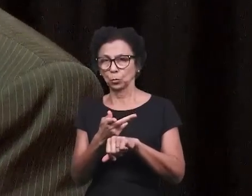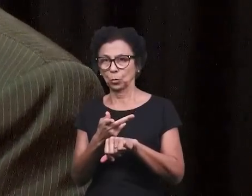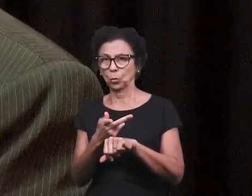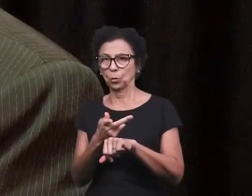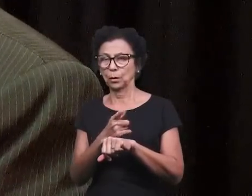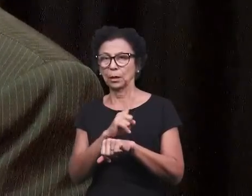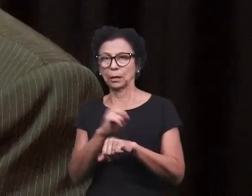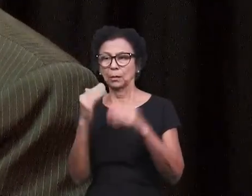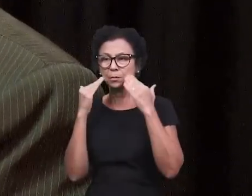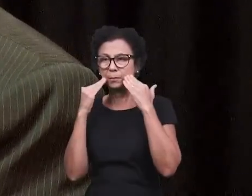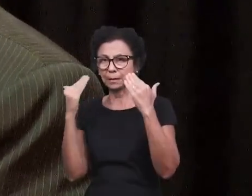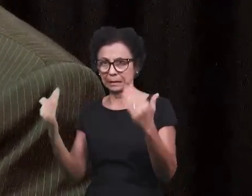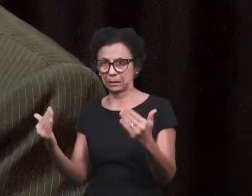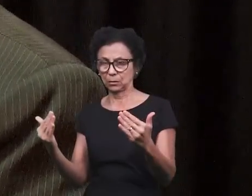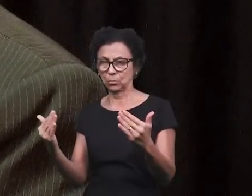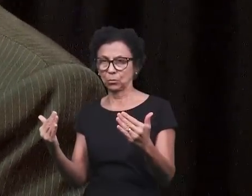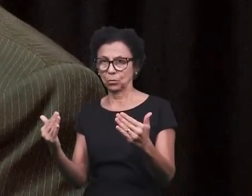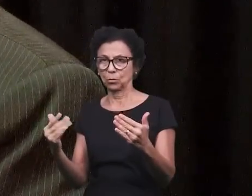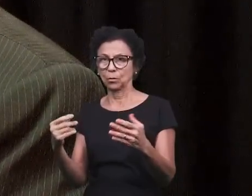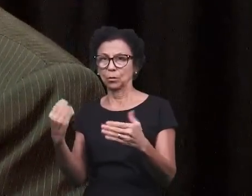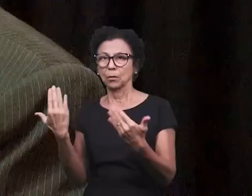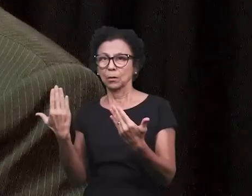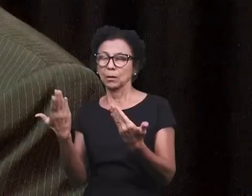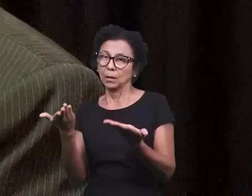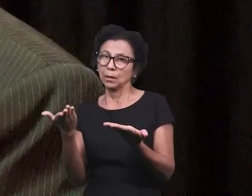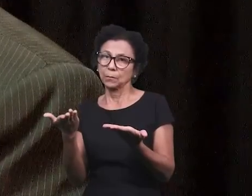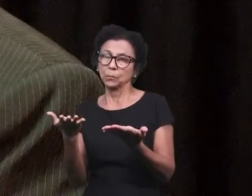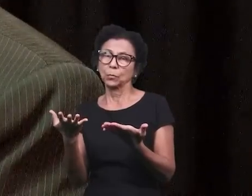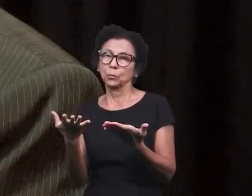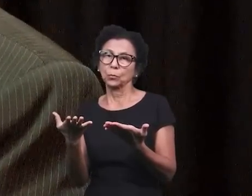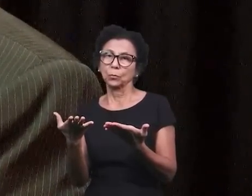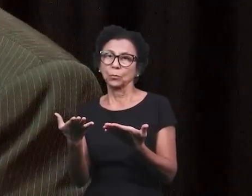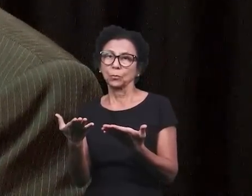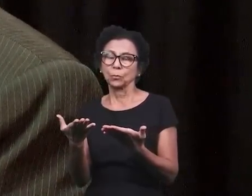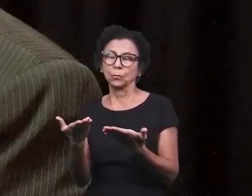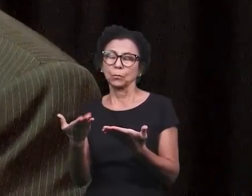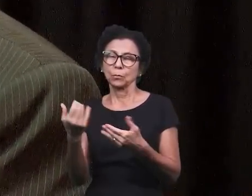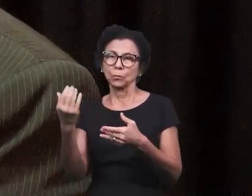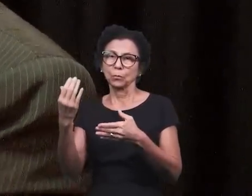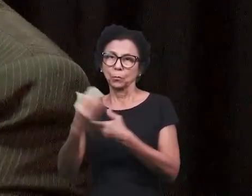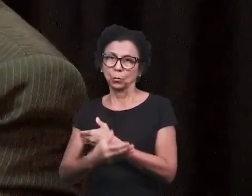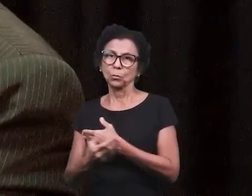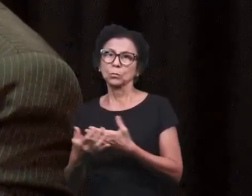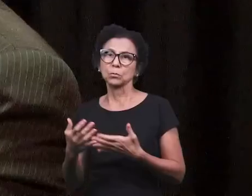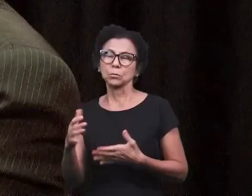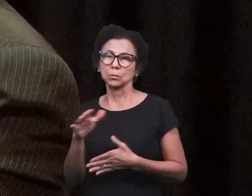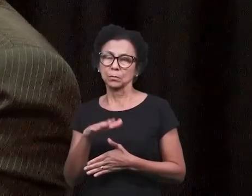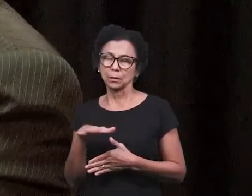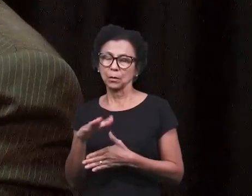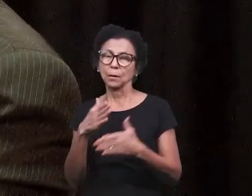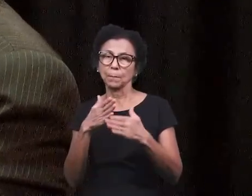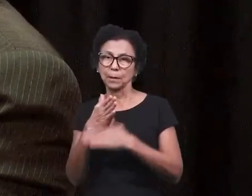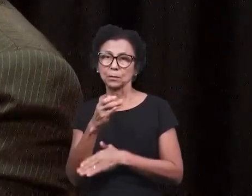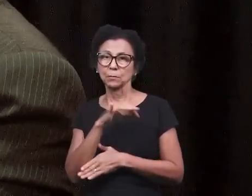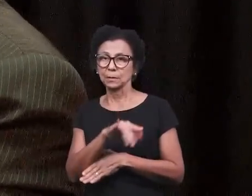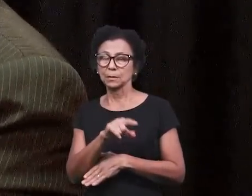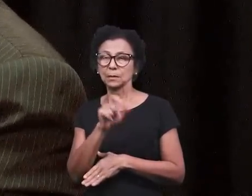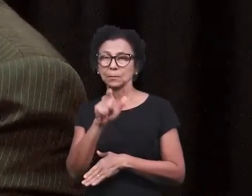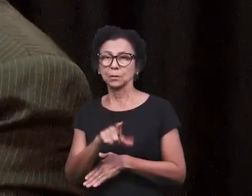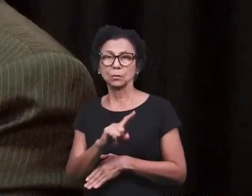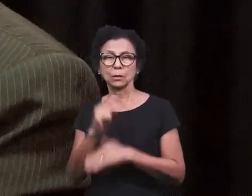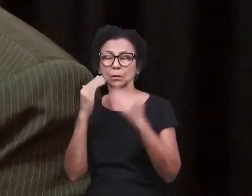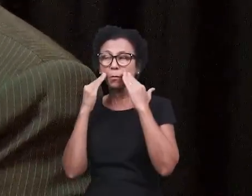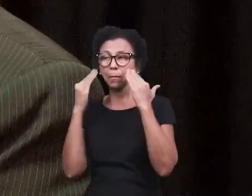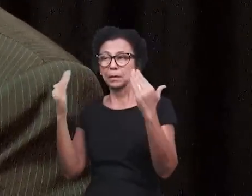foi isso que aconteceu. Assim, da mesma maneira que ele apareceu, né? Ele desapareceu. Eu imagino que ele foi para a viagem dele, que